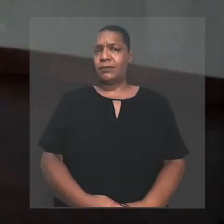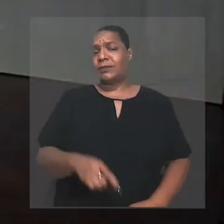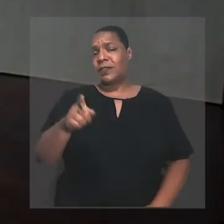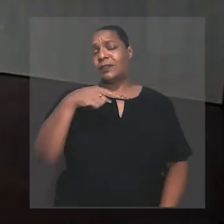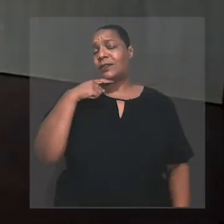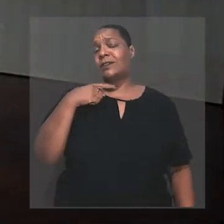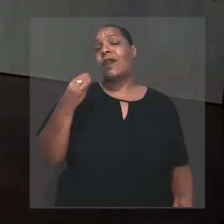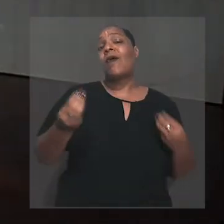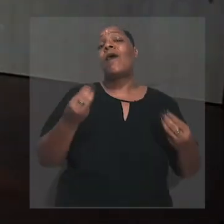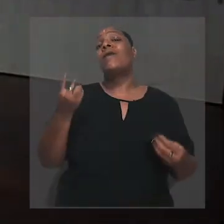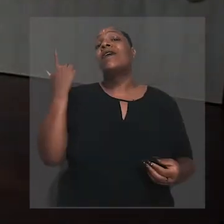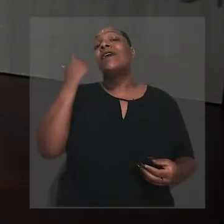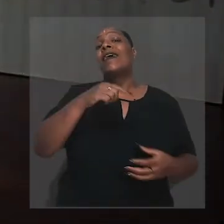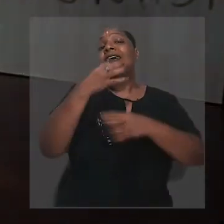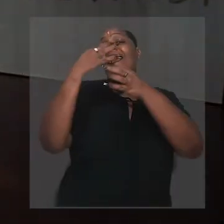Você não pode